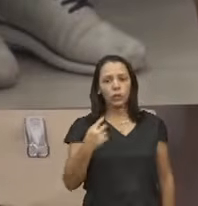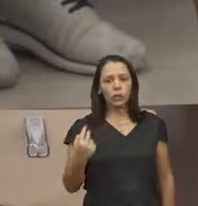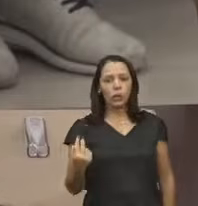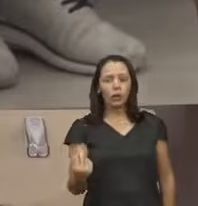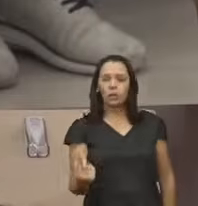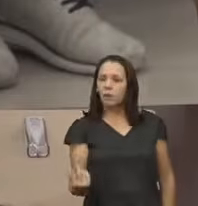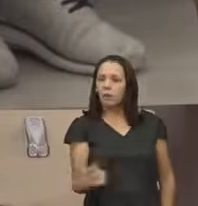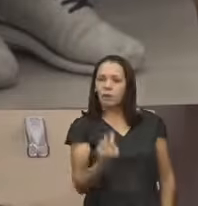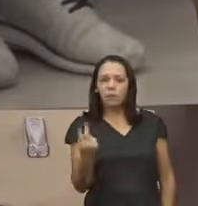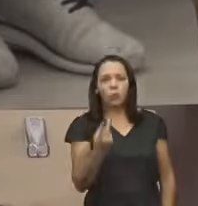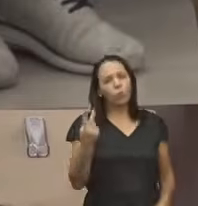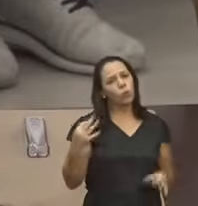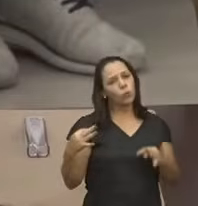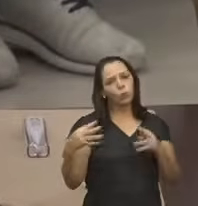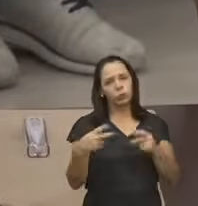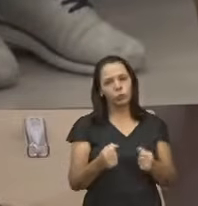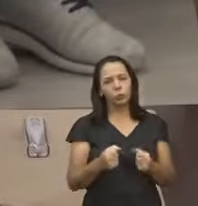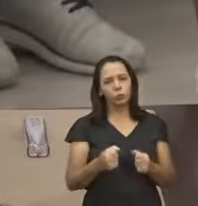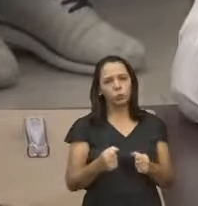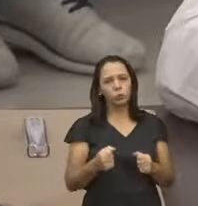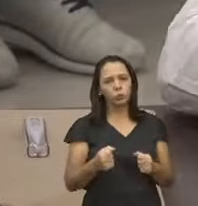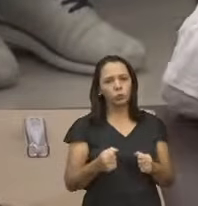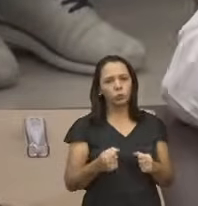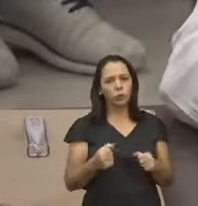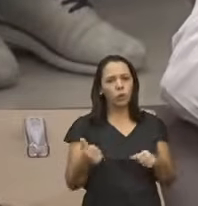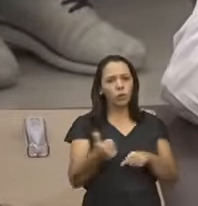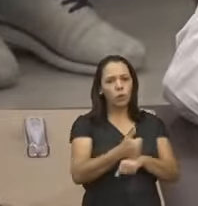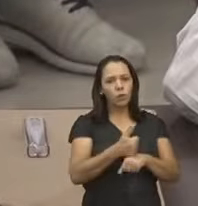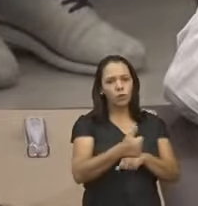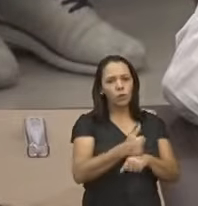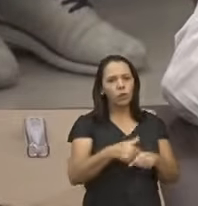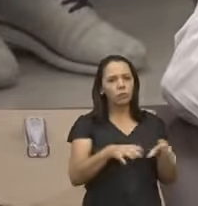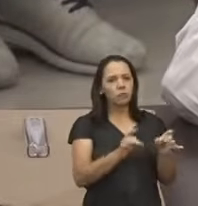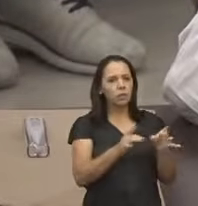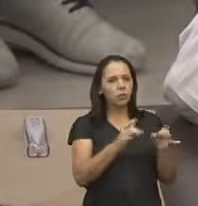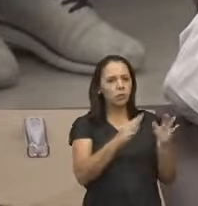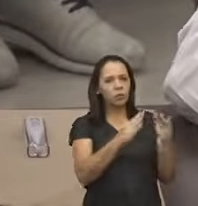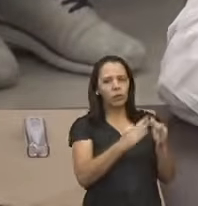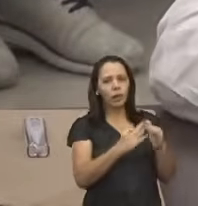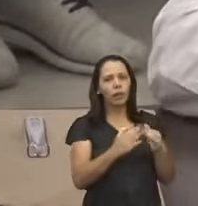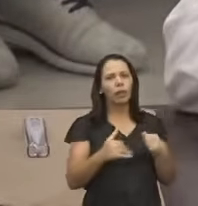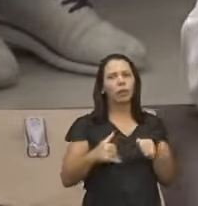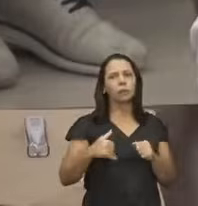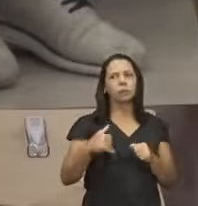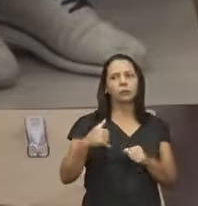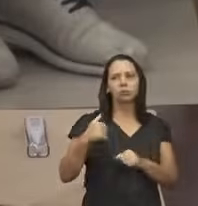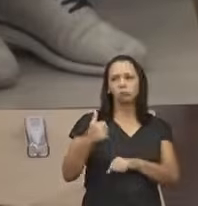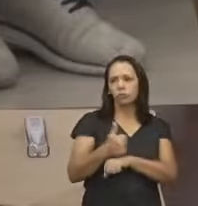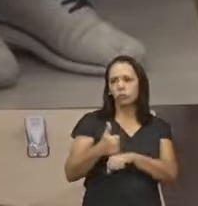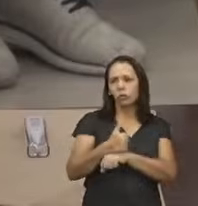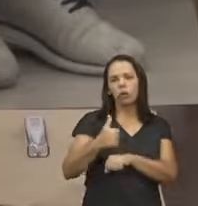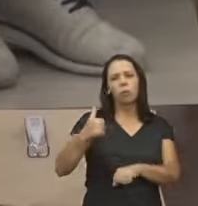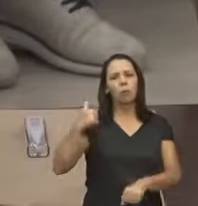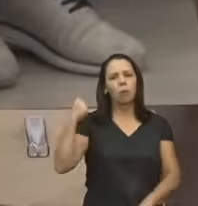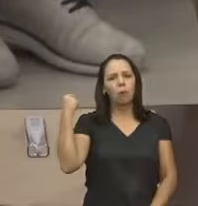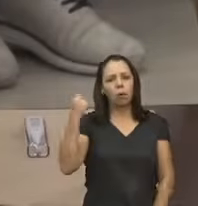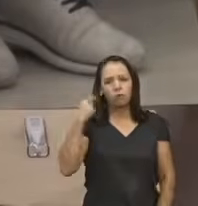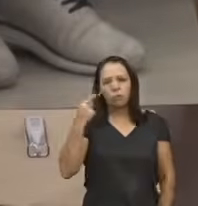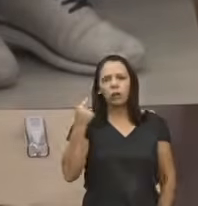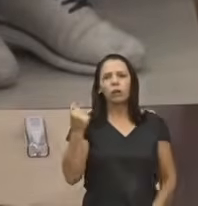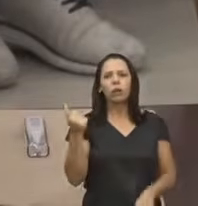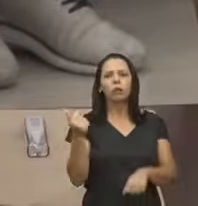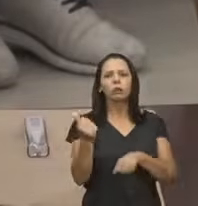na minha opinião, não é? Tanto o corretor de imóveis, quanto o advogado, quanto o médico. Portanto, todos os projetos